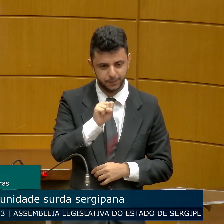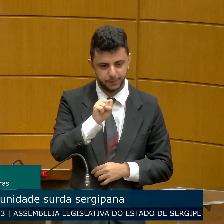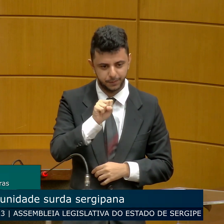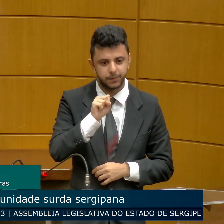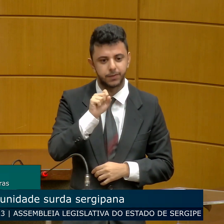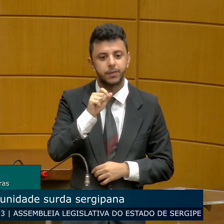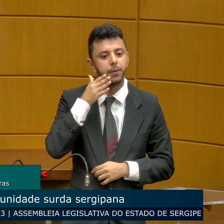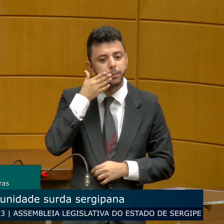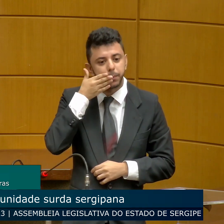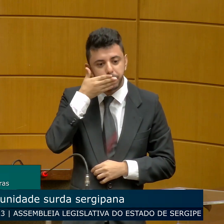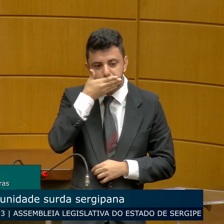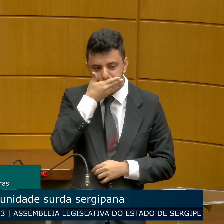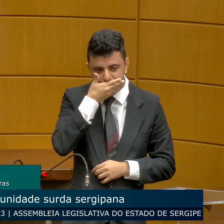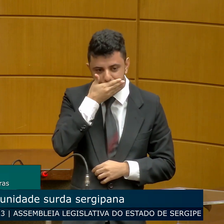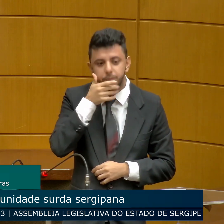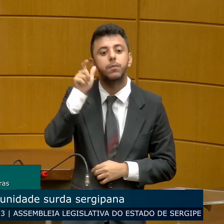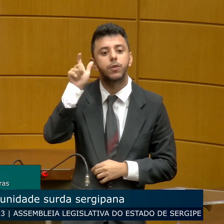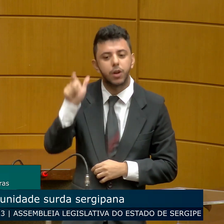Léo Lins.